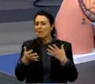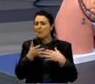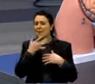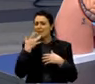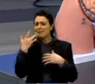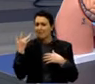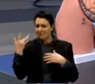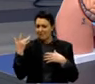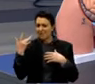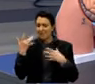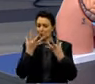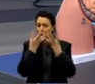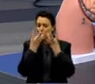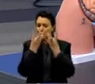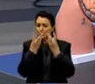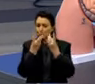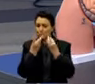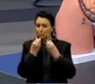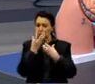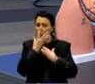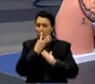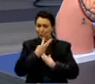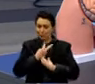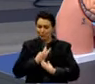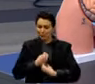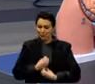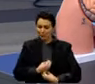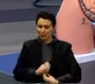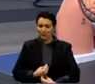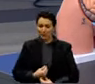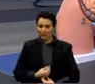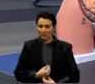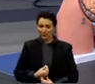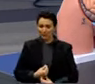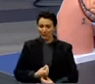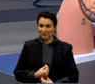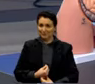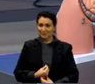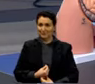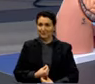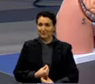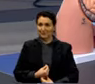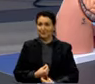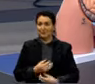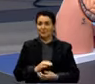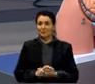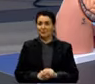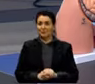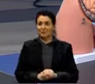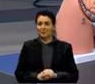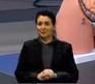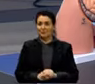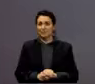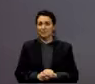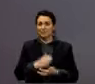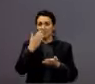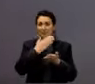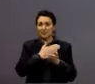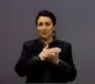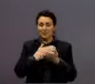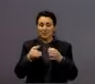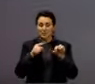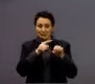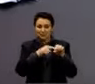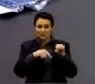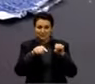fácil aí para continuar o processo aí no canal respiratório, no canal digestório. Ó, vou começar